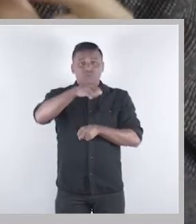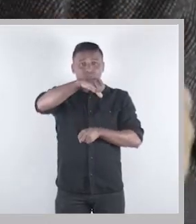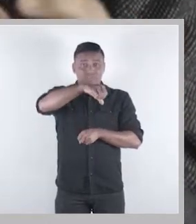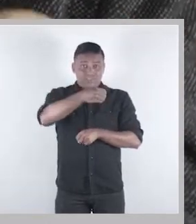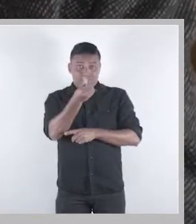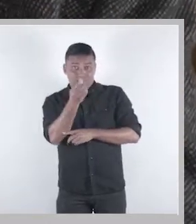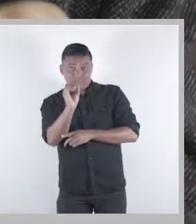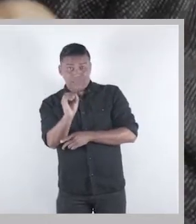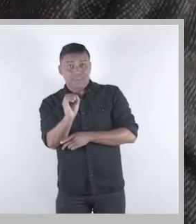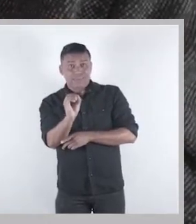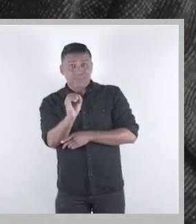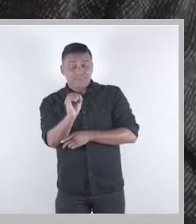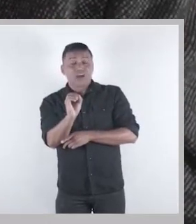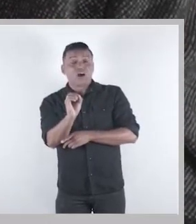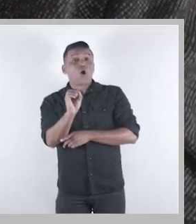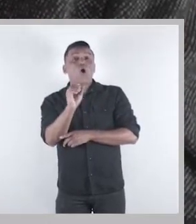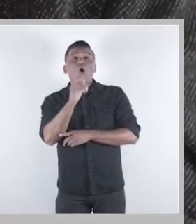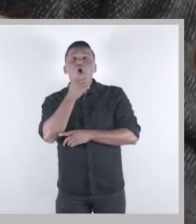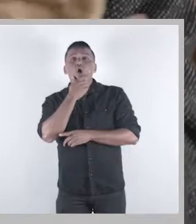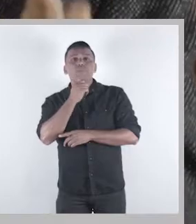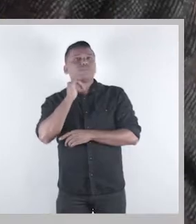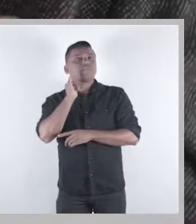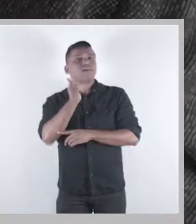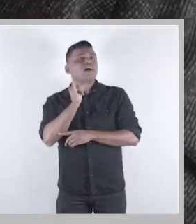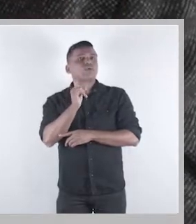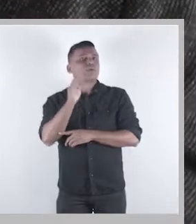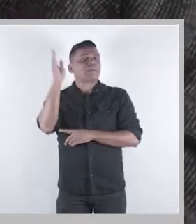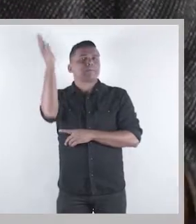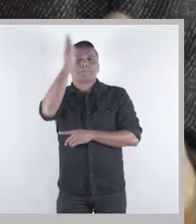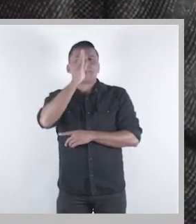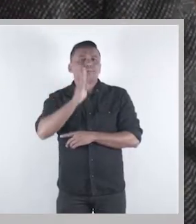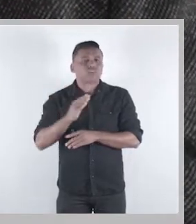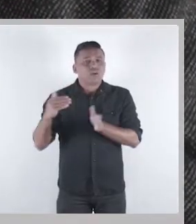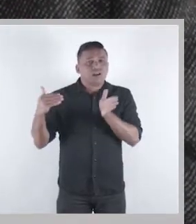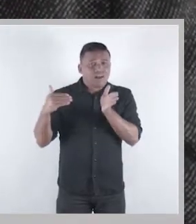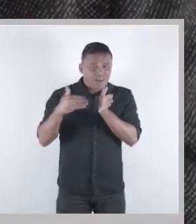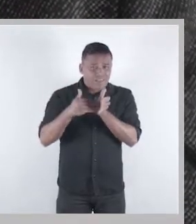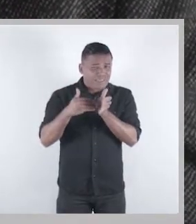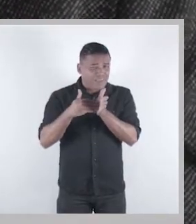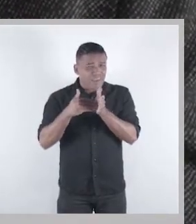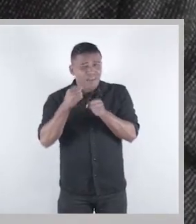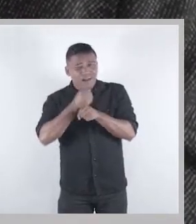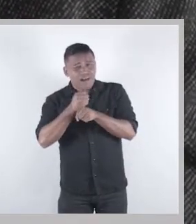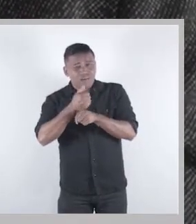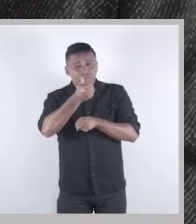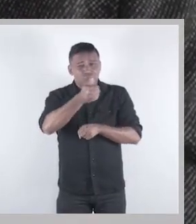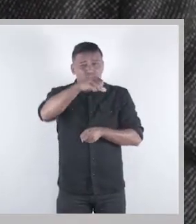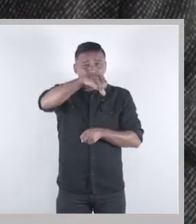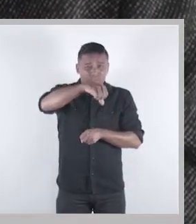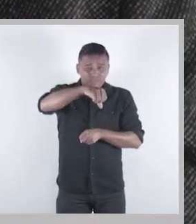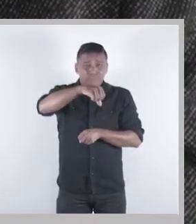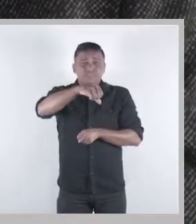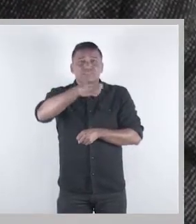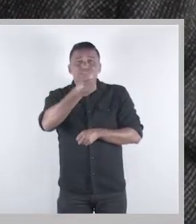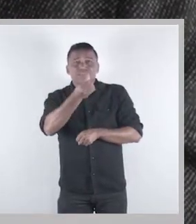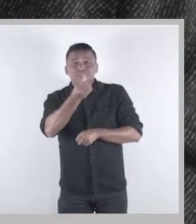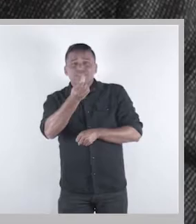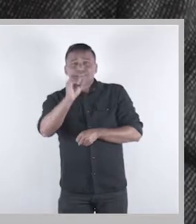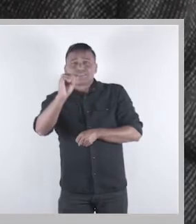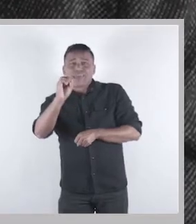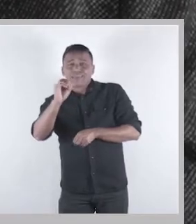Brasil até o final dos anos 60 né 69 ele é nenhum poeta é